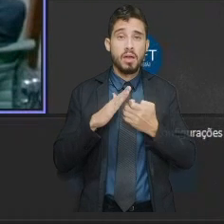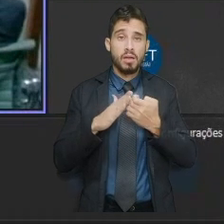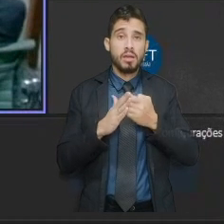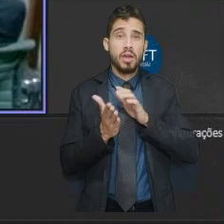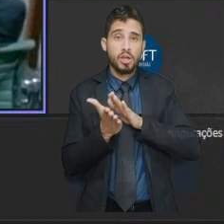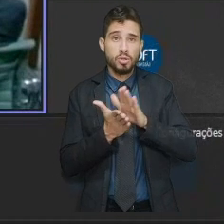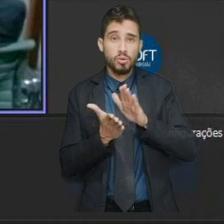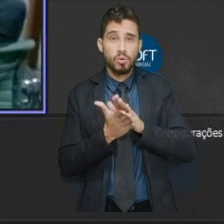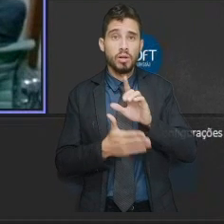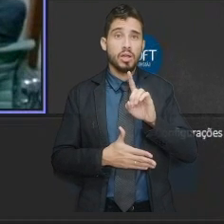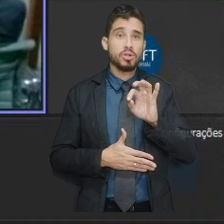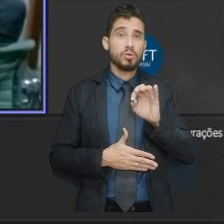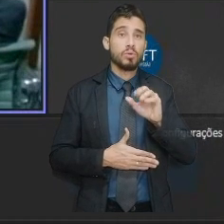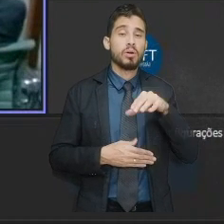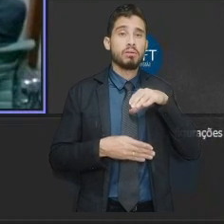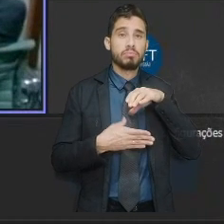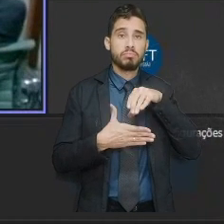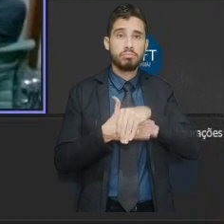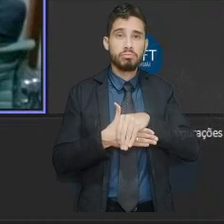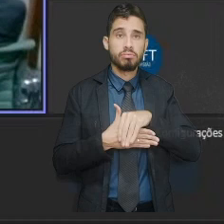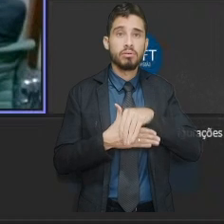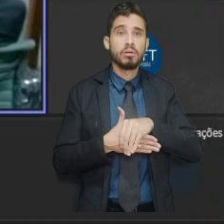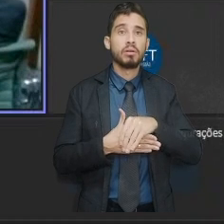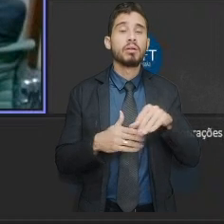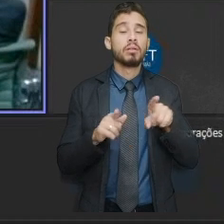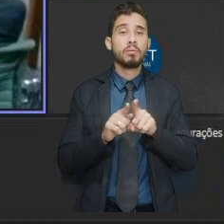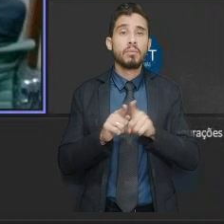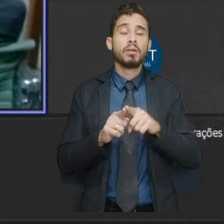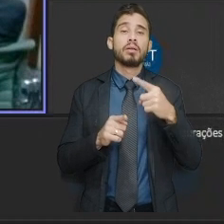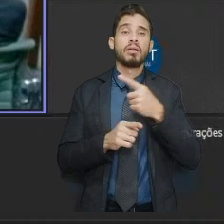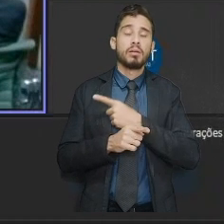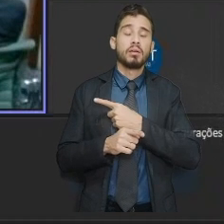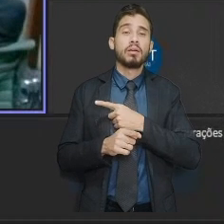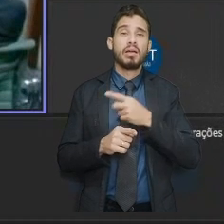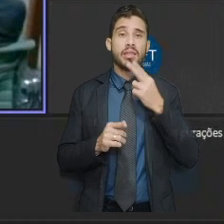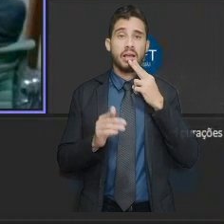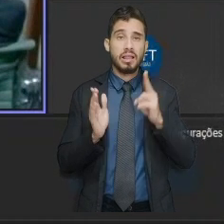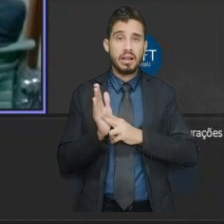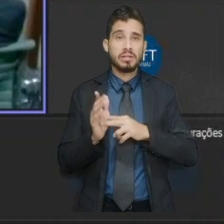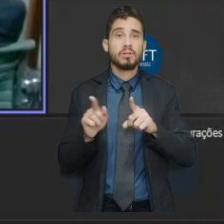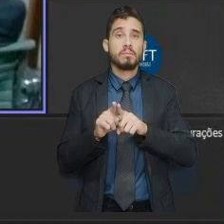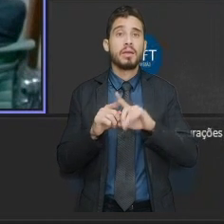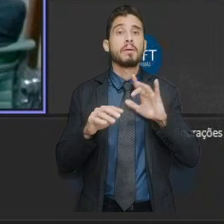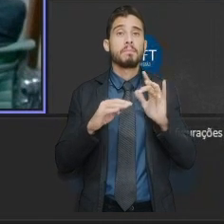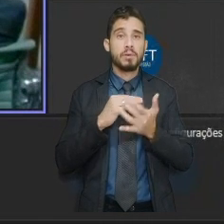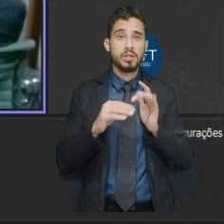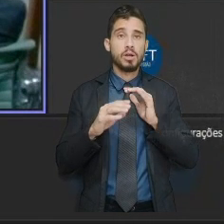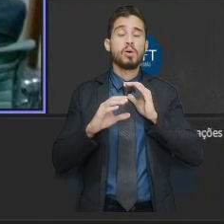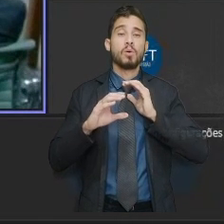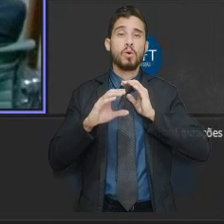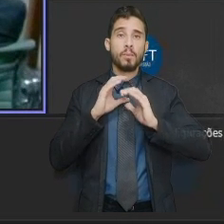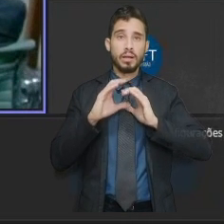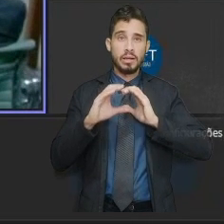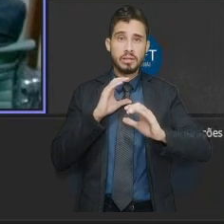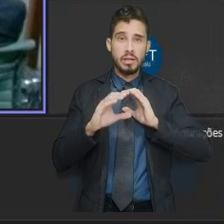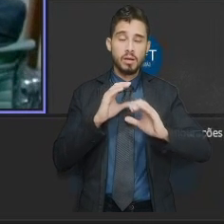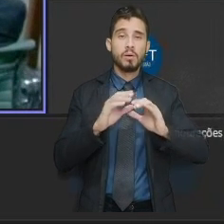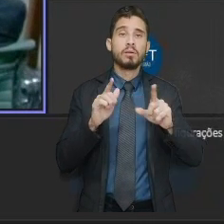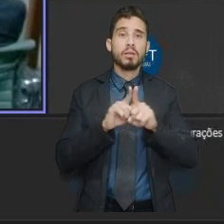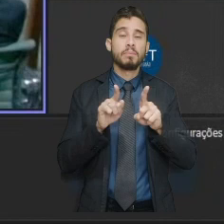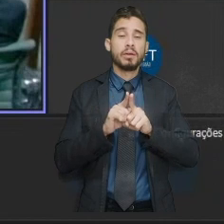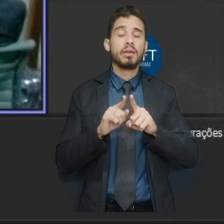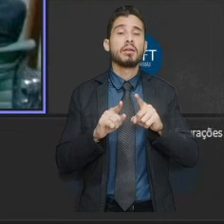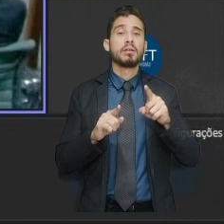Publisher Brasil Editora Limitada, EPP, conhecidos e não providos. Embaixo de declaração do réu Metrópolis Mídia e Comunicação